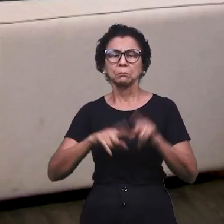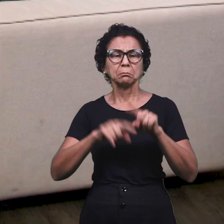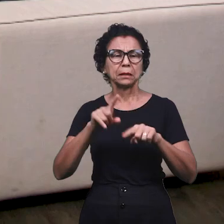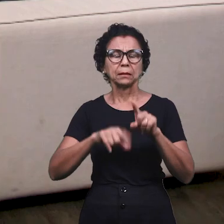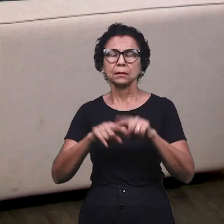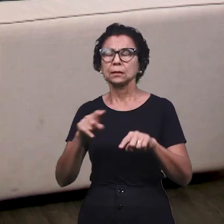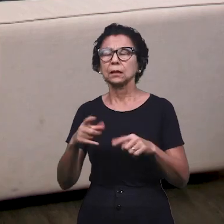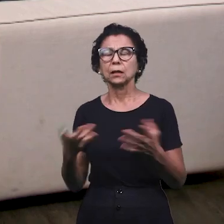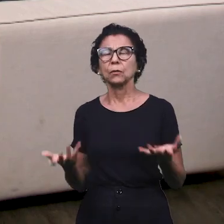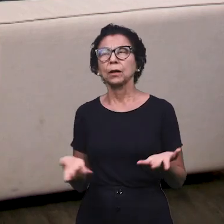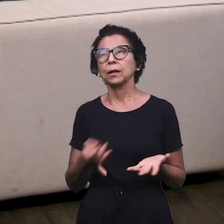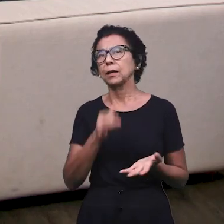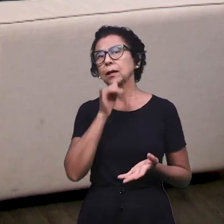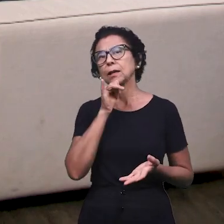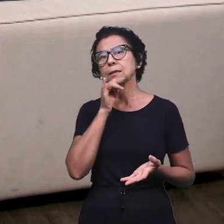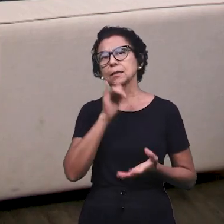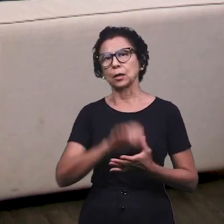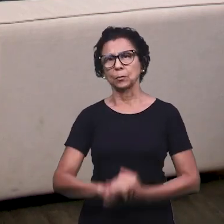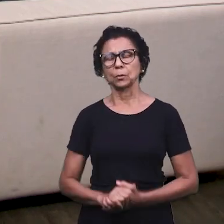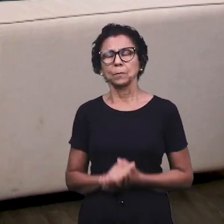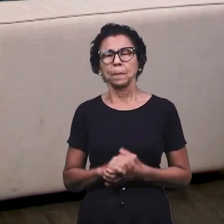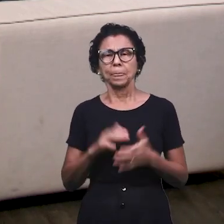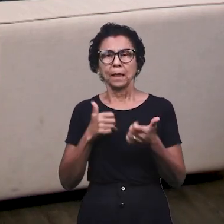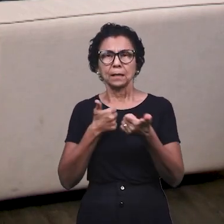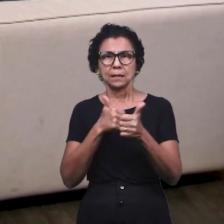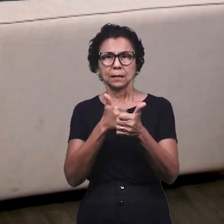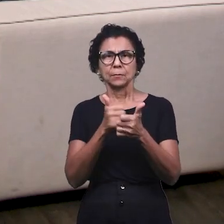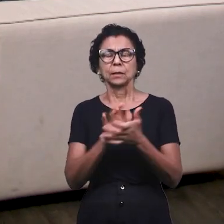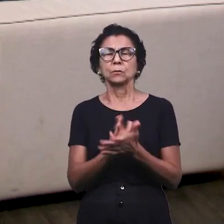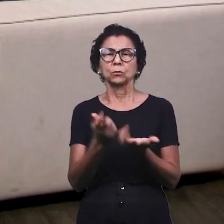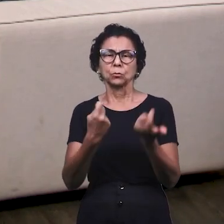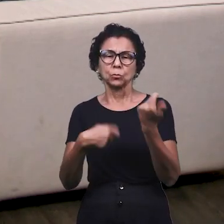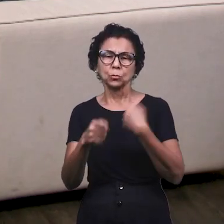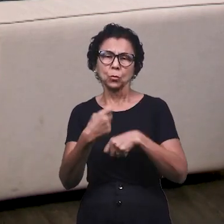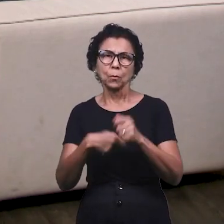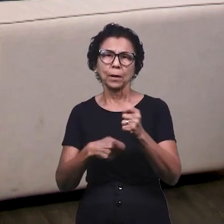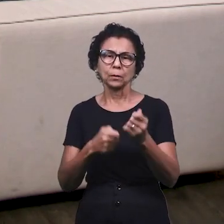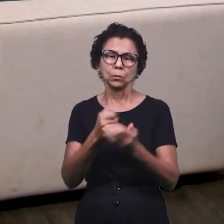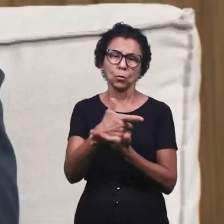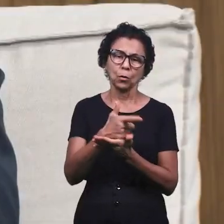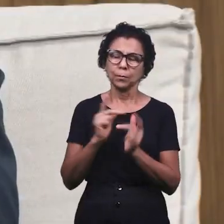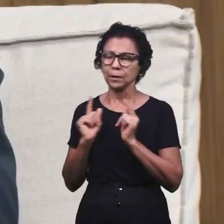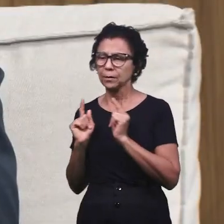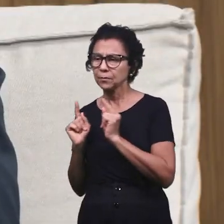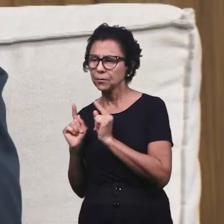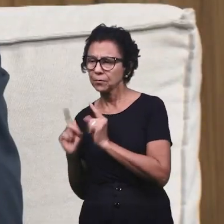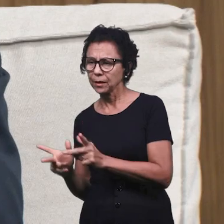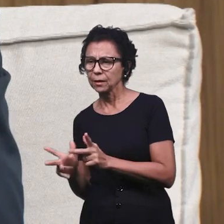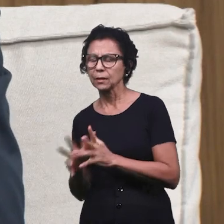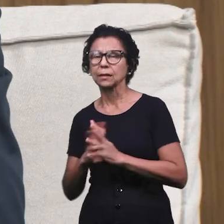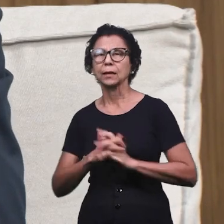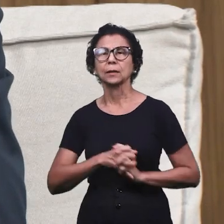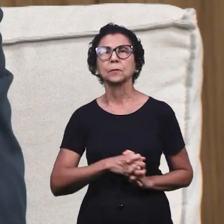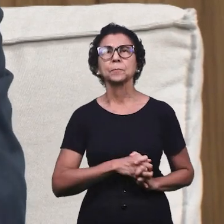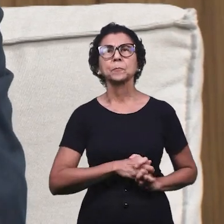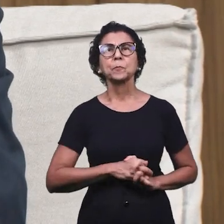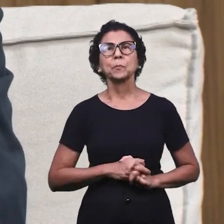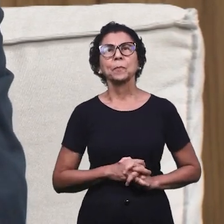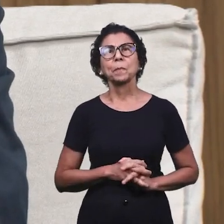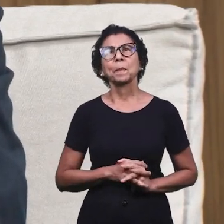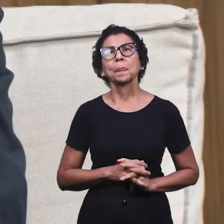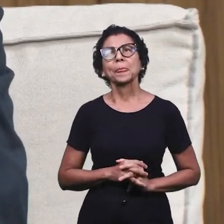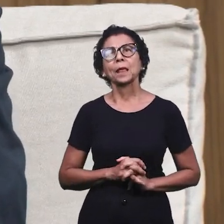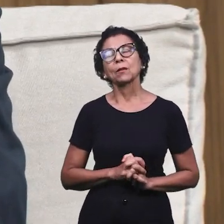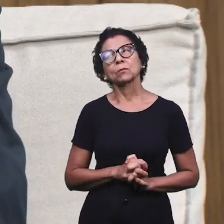você tem ali... Vamos falar de segmentos, né? O segmento de comércio. Você tem lá o consumidor final, você tem